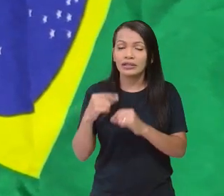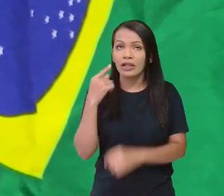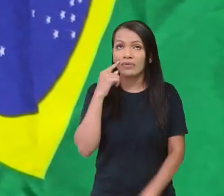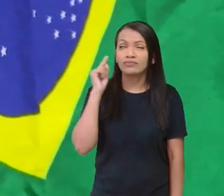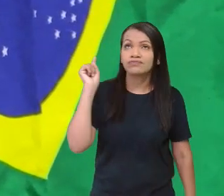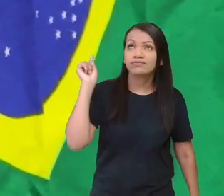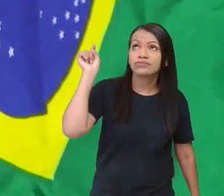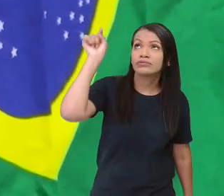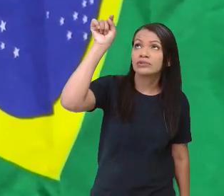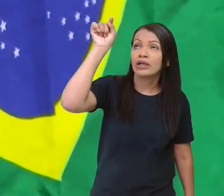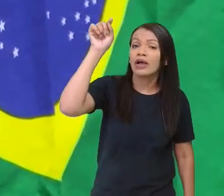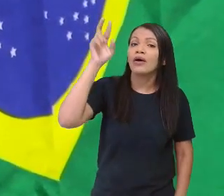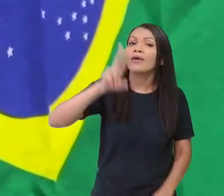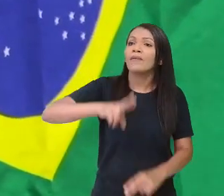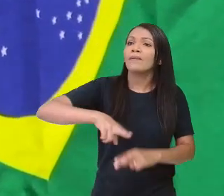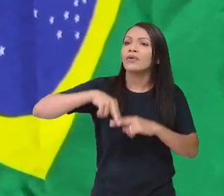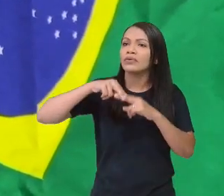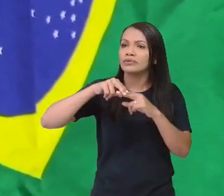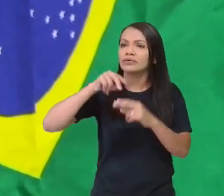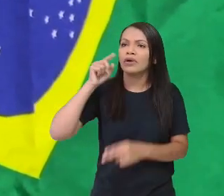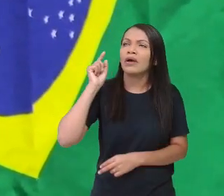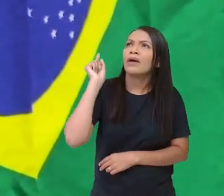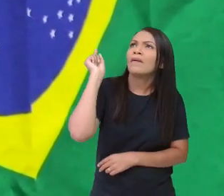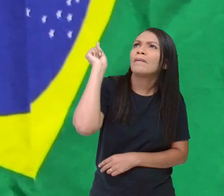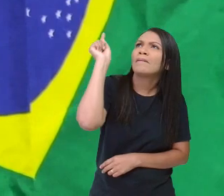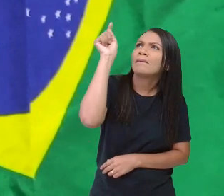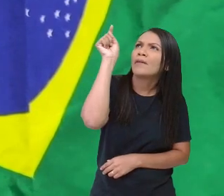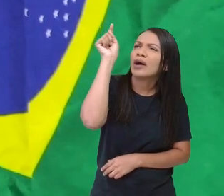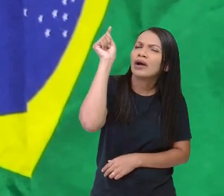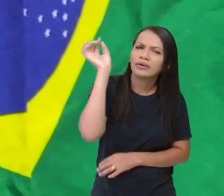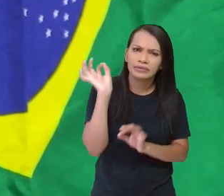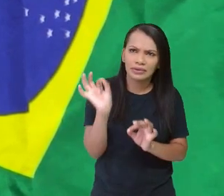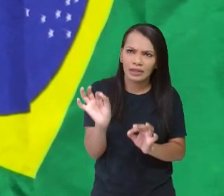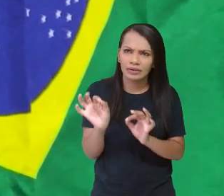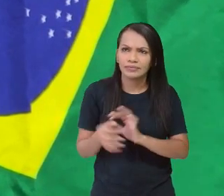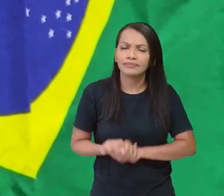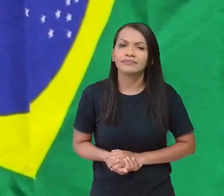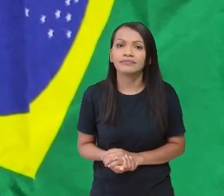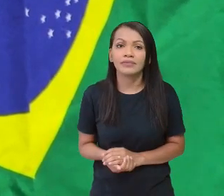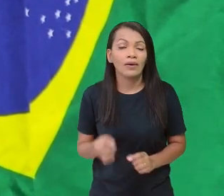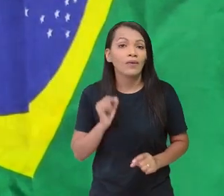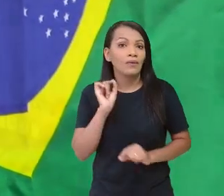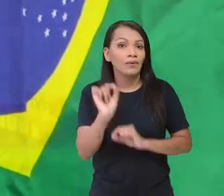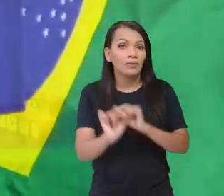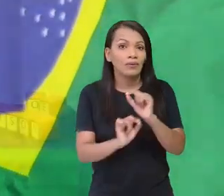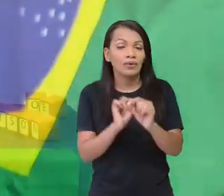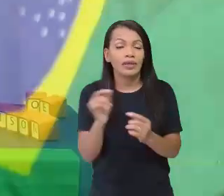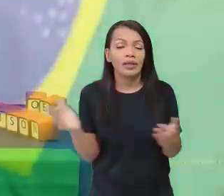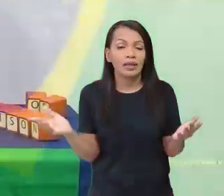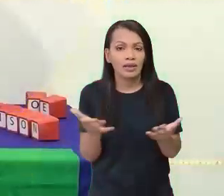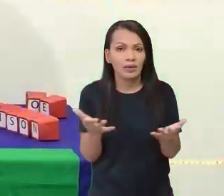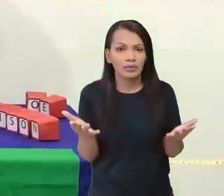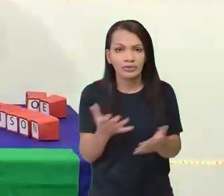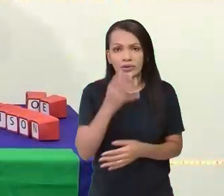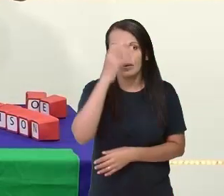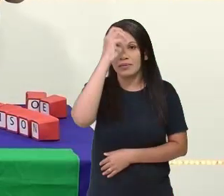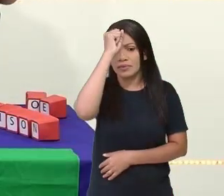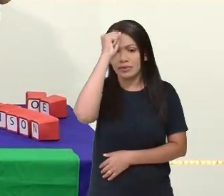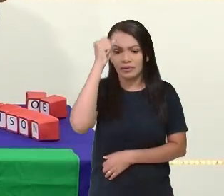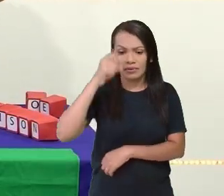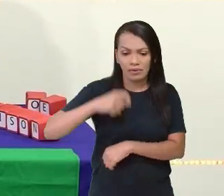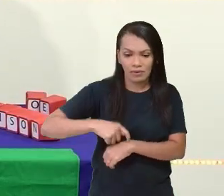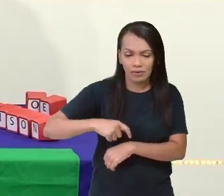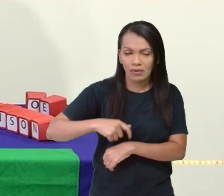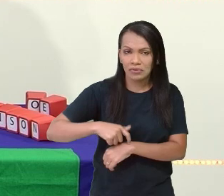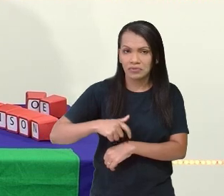uma estrelinha. Por isso que na parte de cima só tem uma estrelinha, certo? E o que aprendemos hoje? No tempo hoje voou,